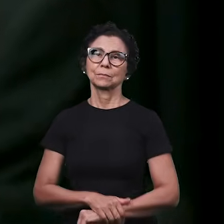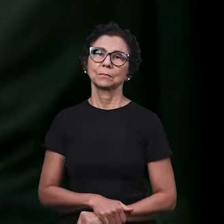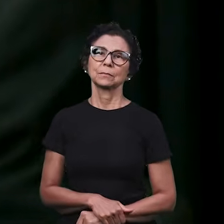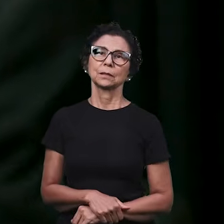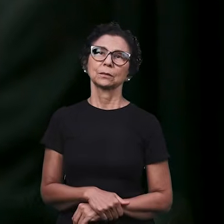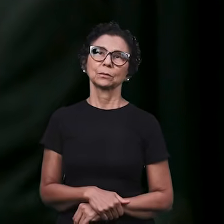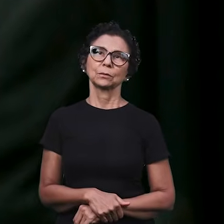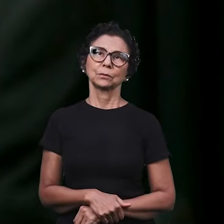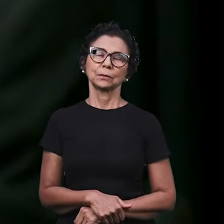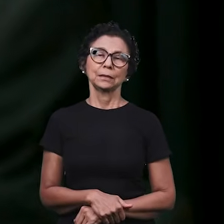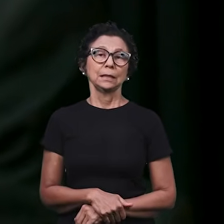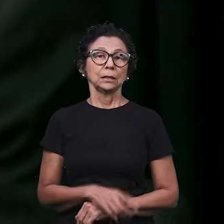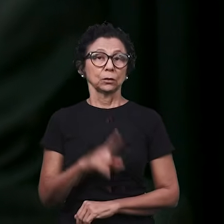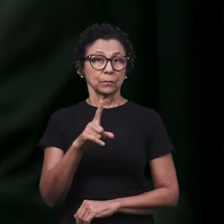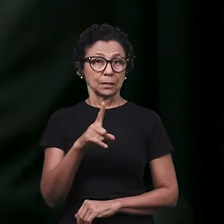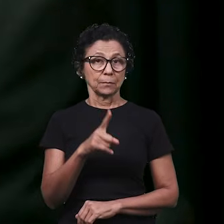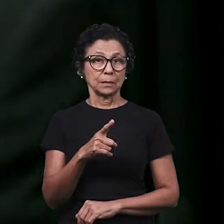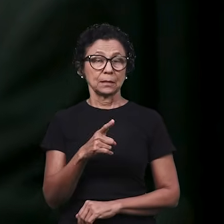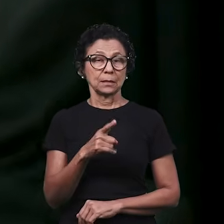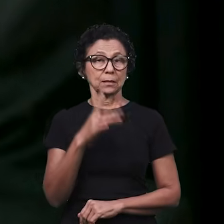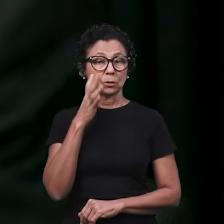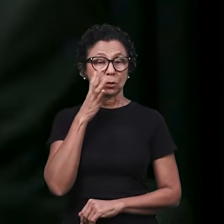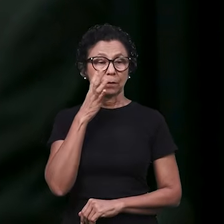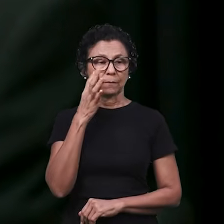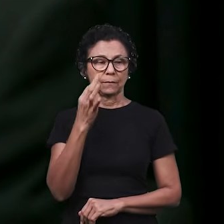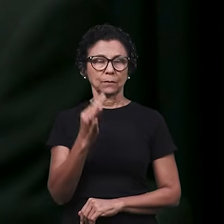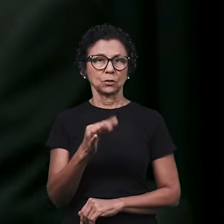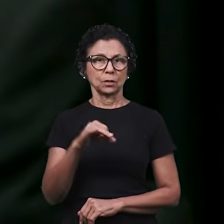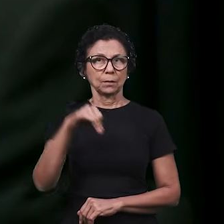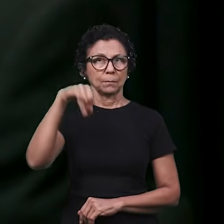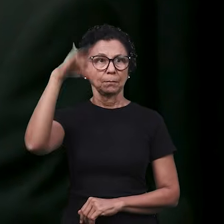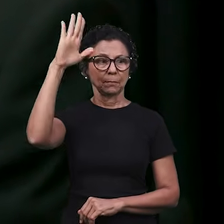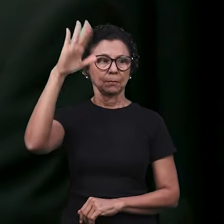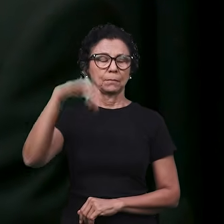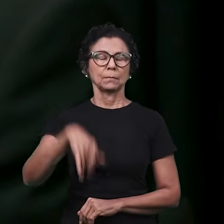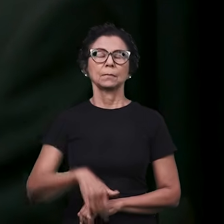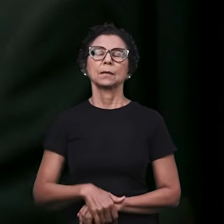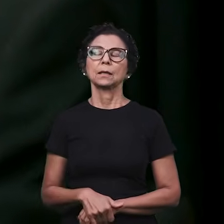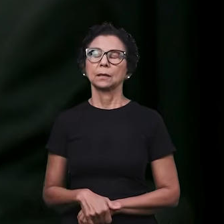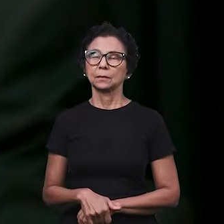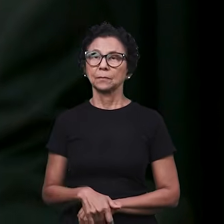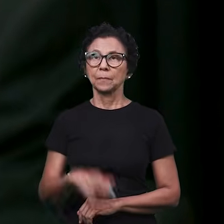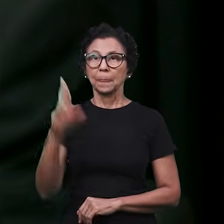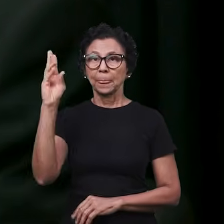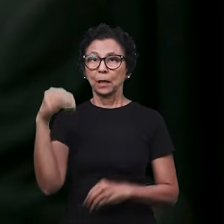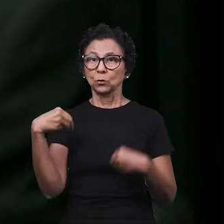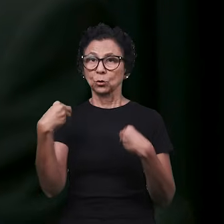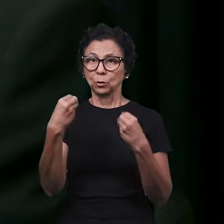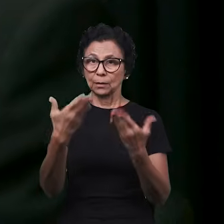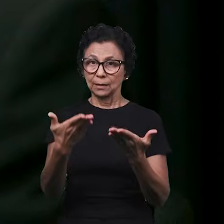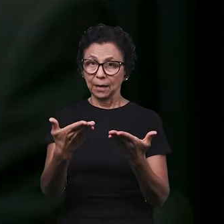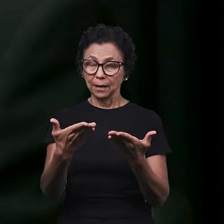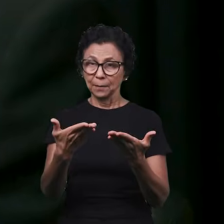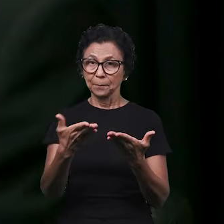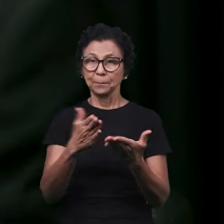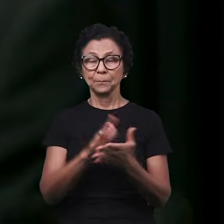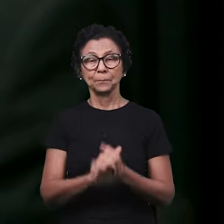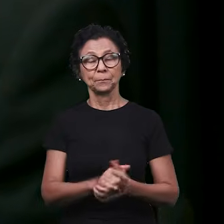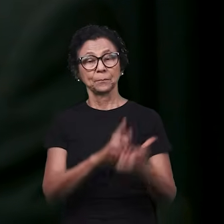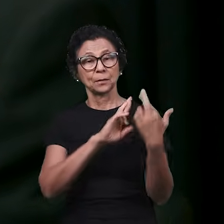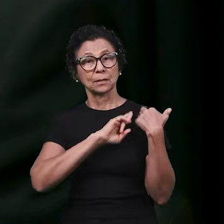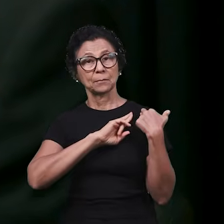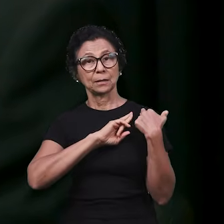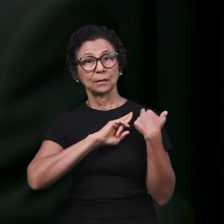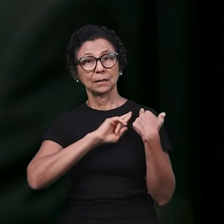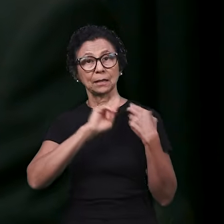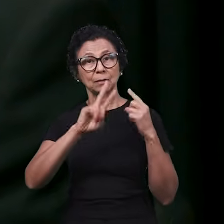com... ele é maior, como você falou, né? Ele é mais... A quem muito é dado, Muito é requerido, muito né? é requerido.